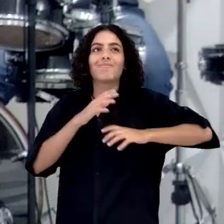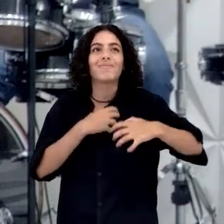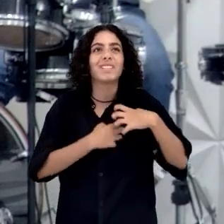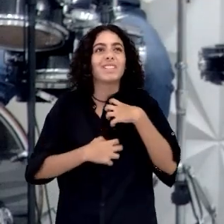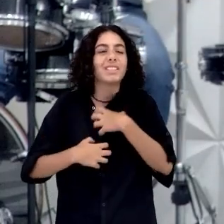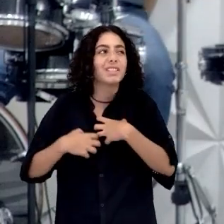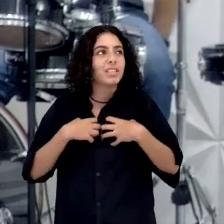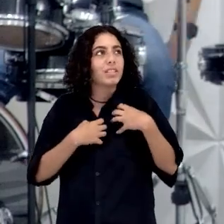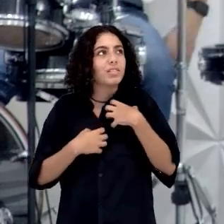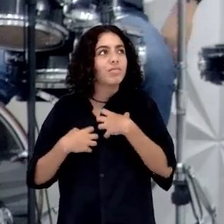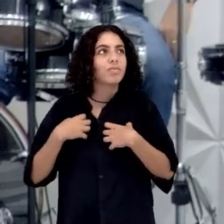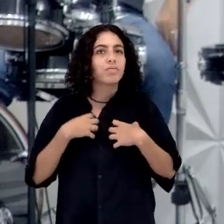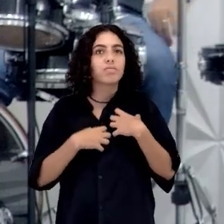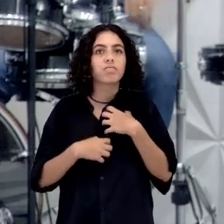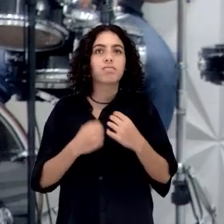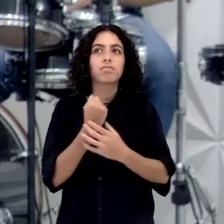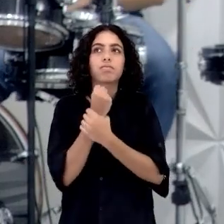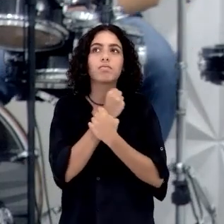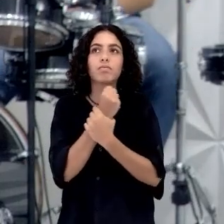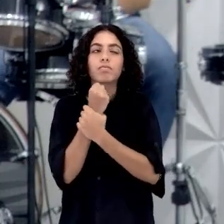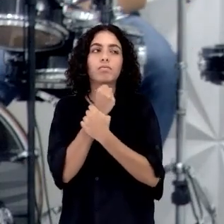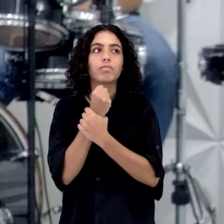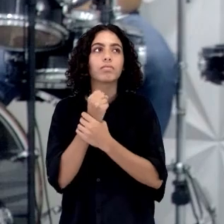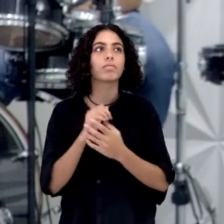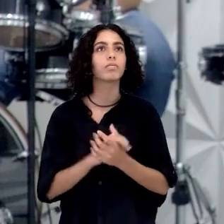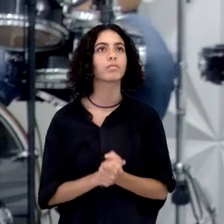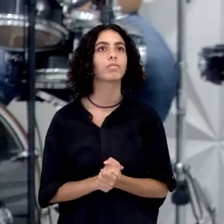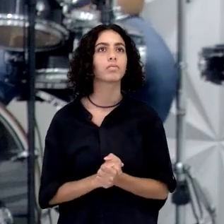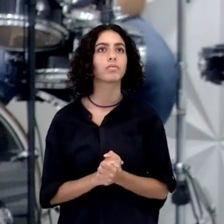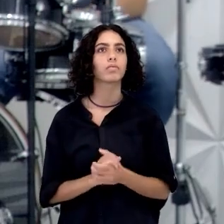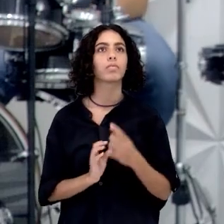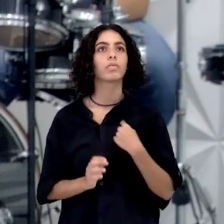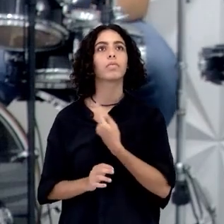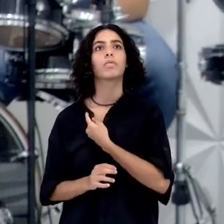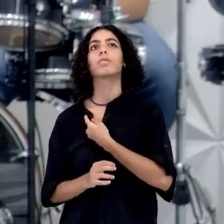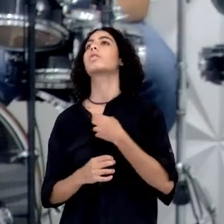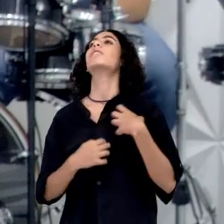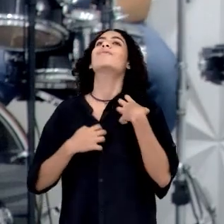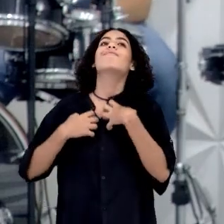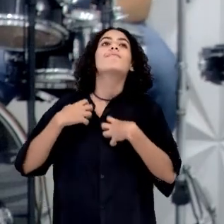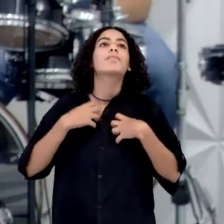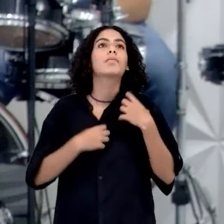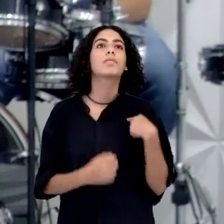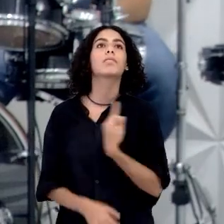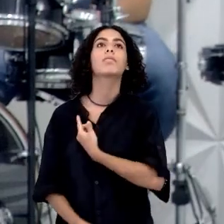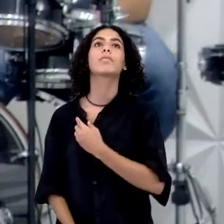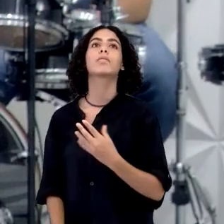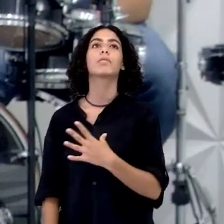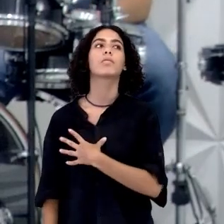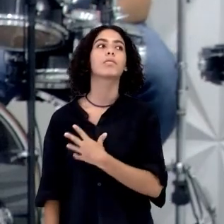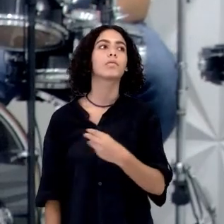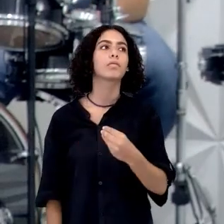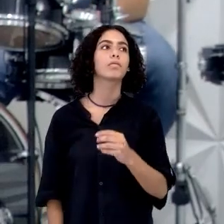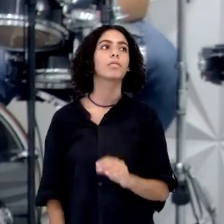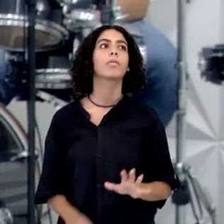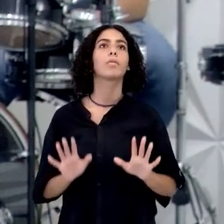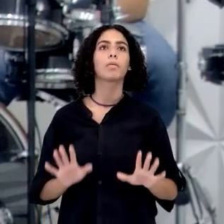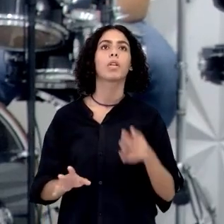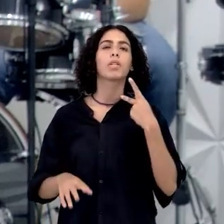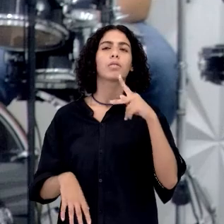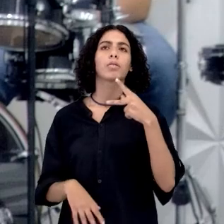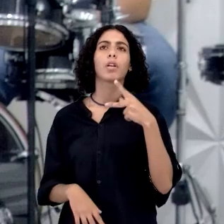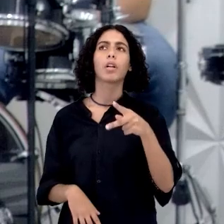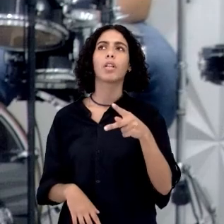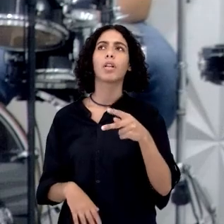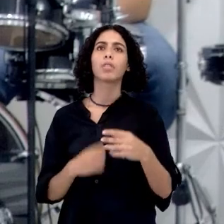Segurança. Nós nos preocupamos com os nossos filhos. Mas eu não estou falando apenas de uma segurança com relação à violência